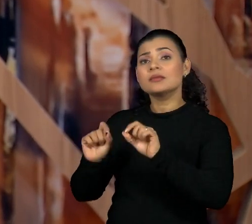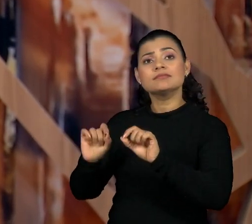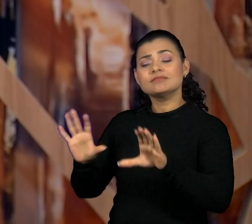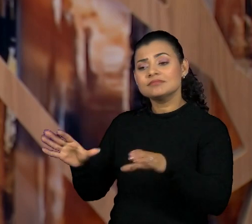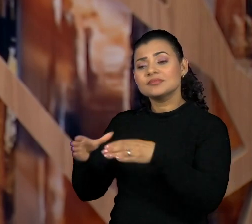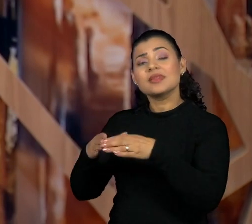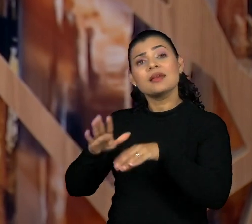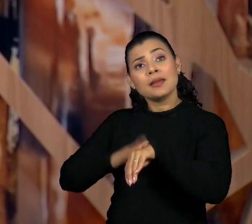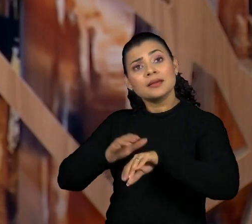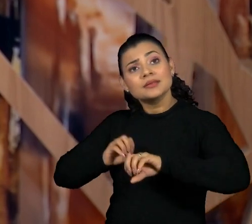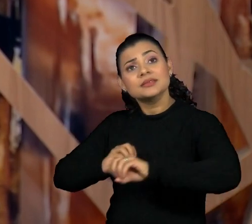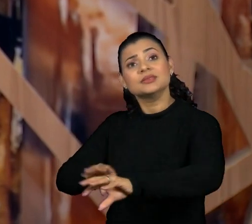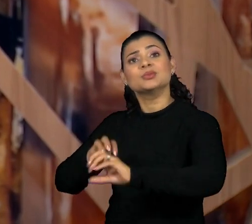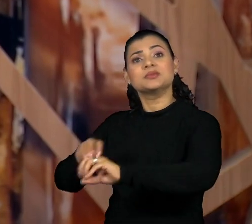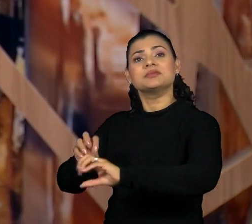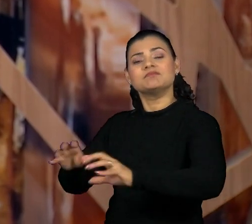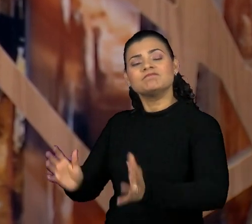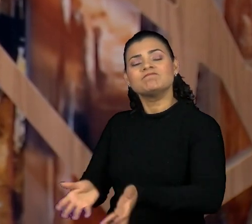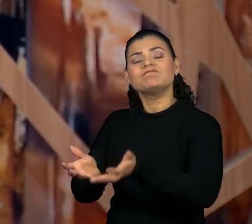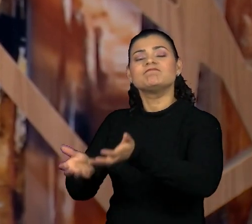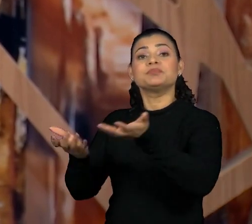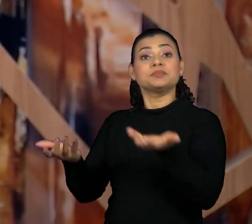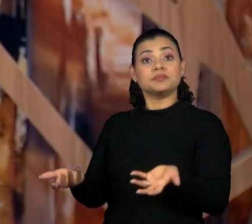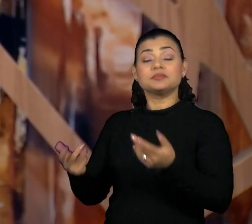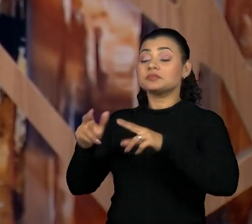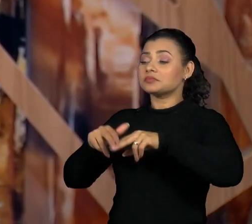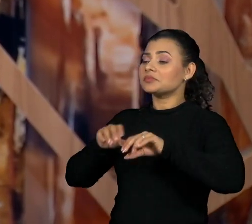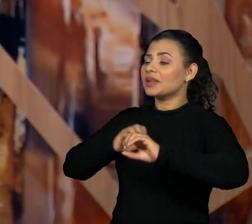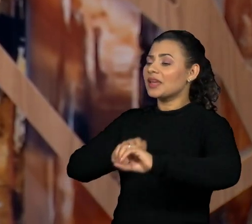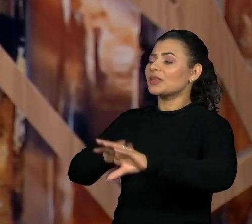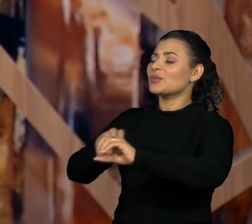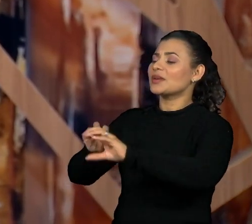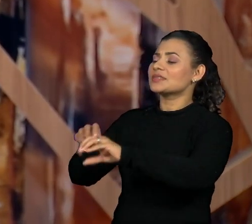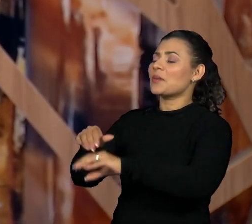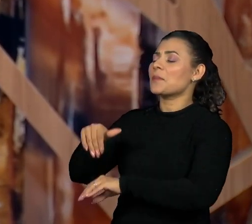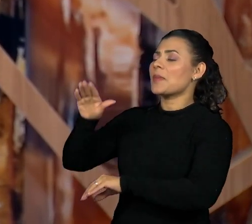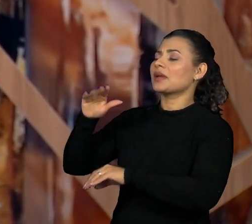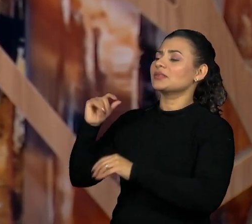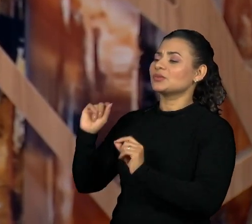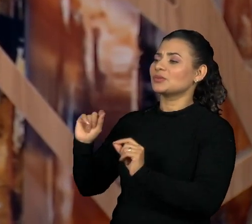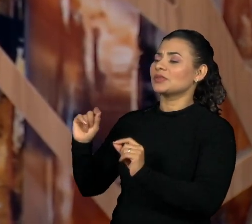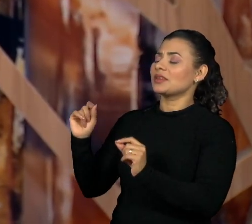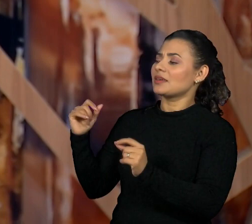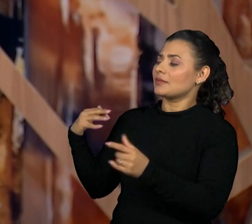de educação e, portanto, a educação ela atravessa todo